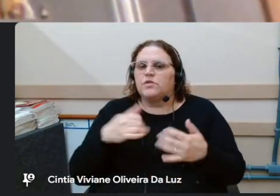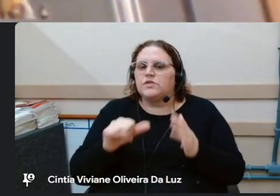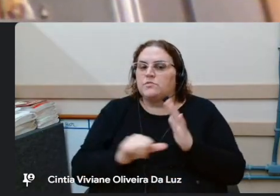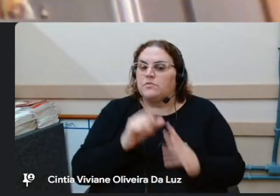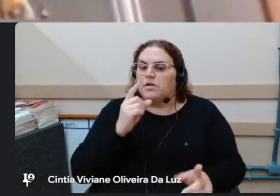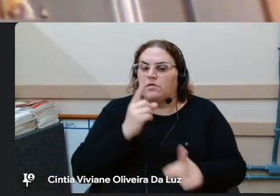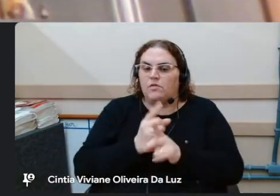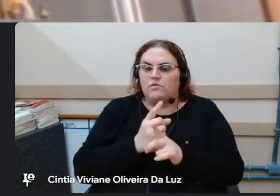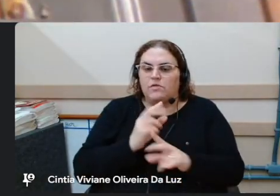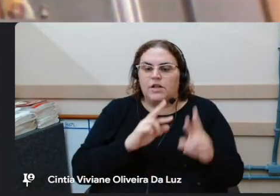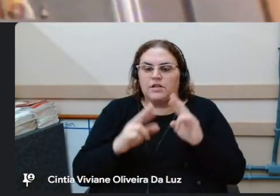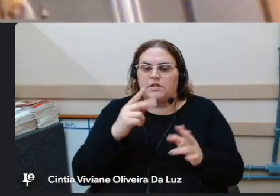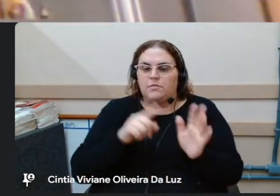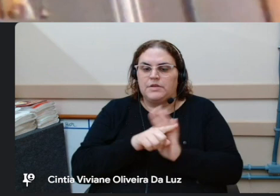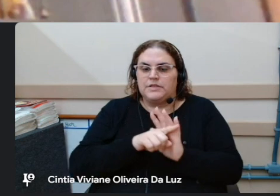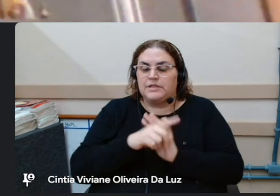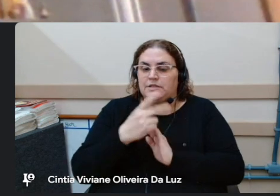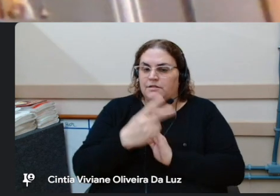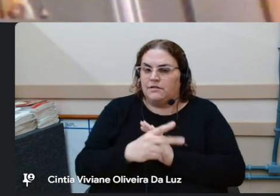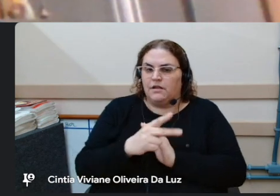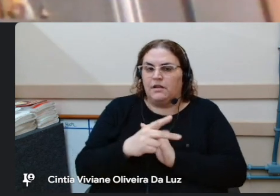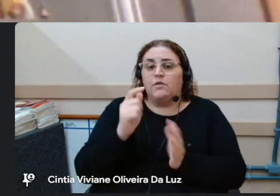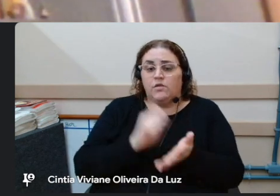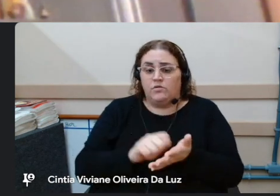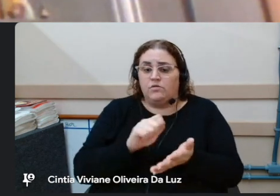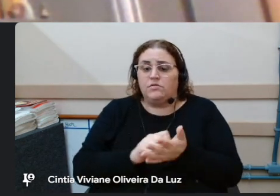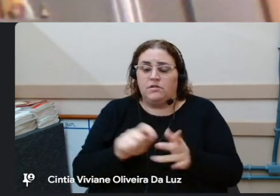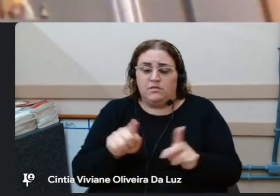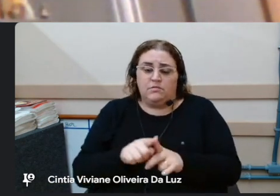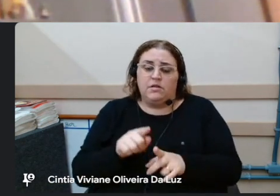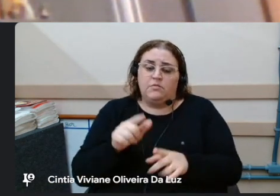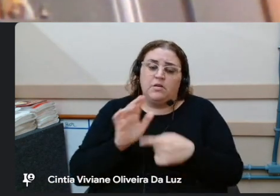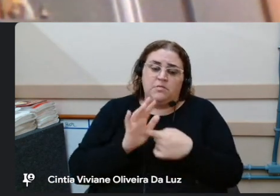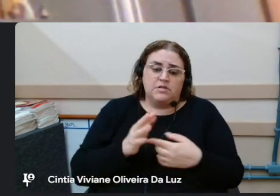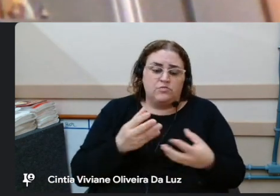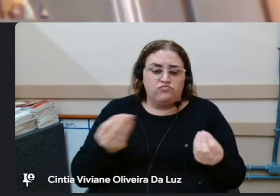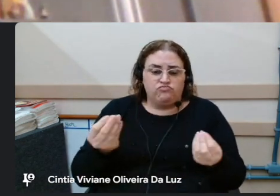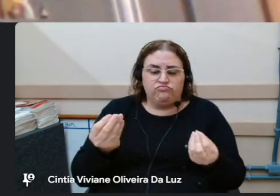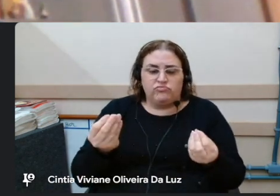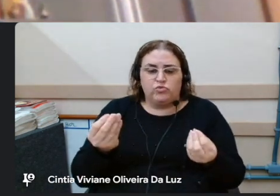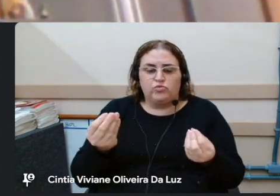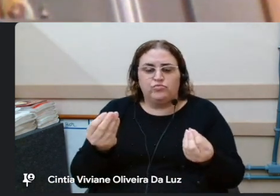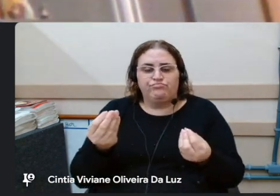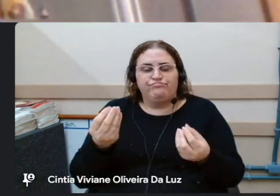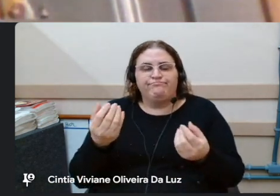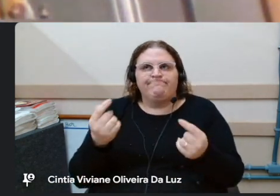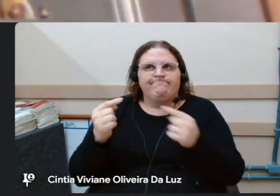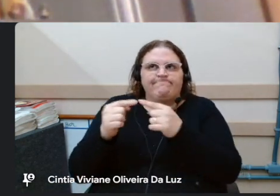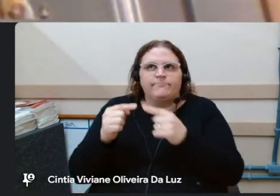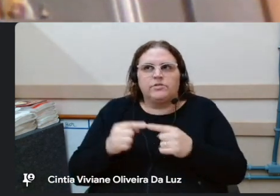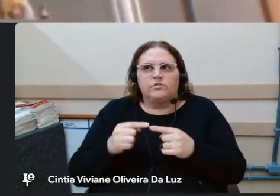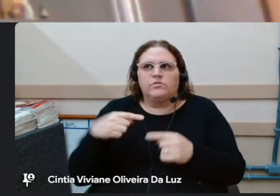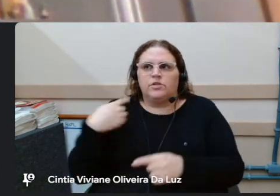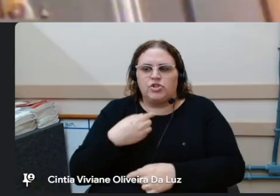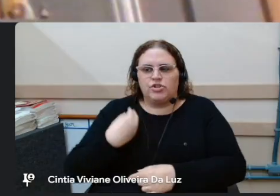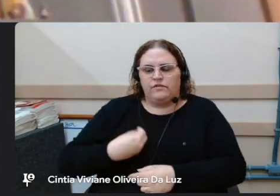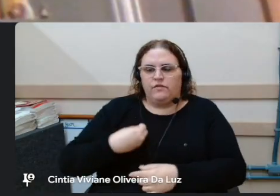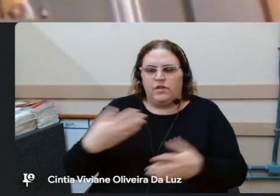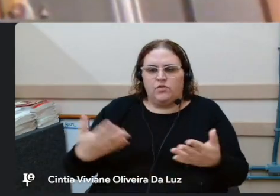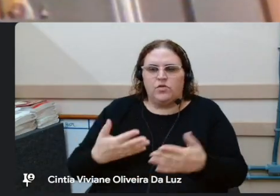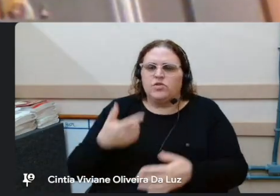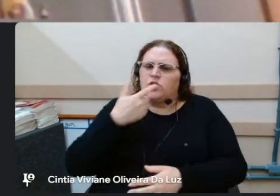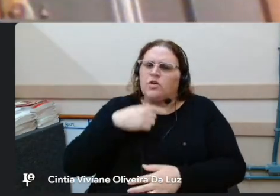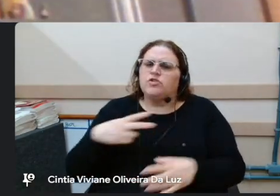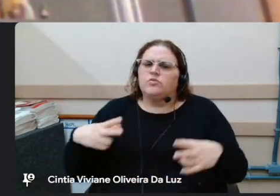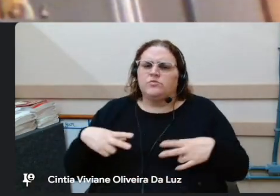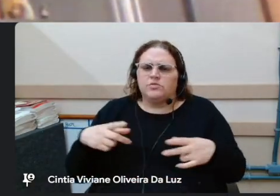isso no primeiro encontro com relação à pesquisa dele e E aí até anotei porque pareceu muito ah com o que a